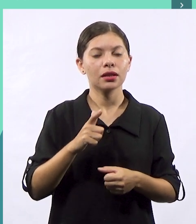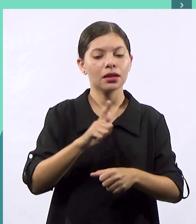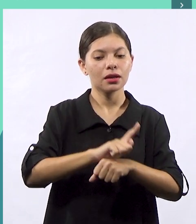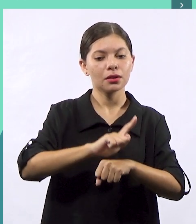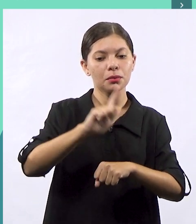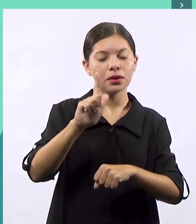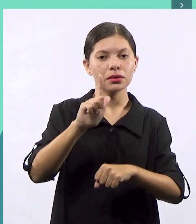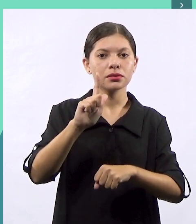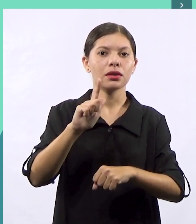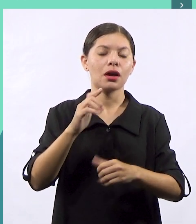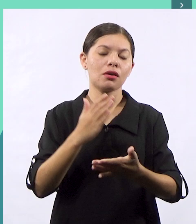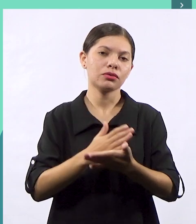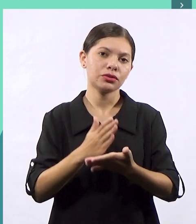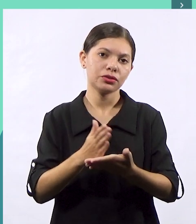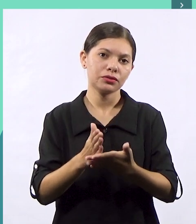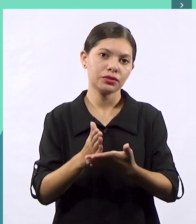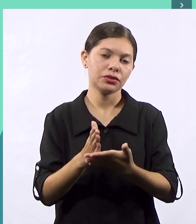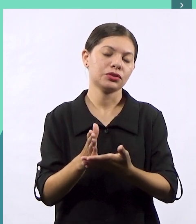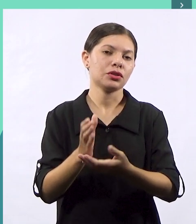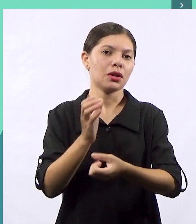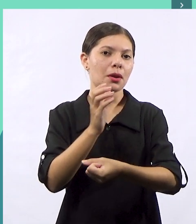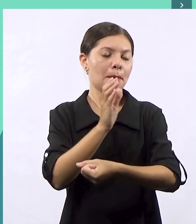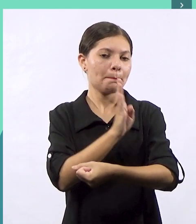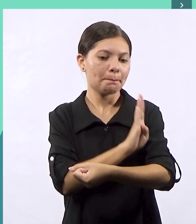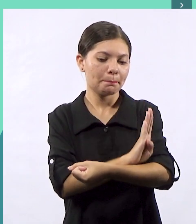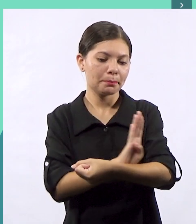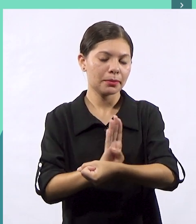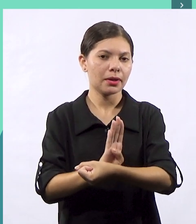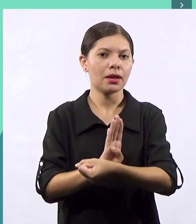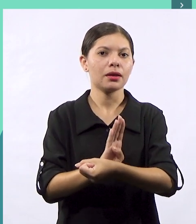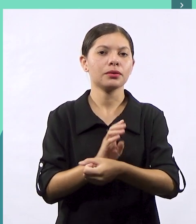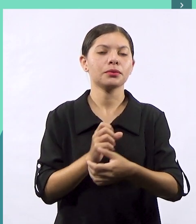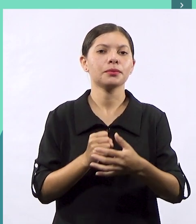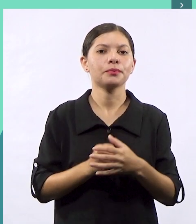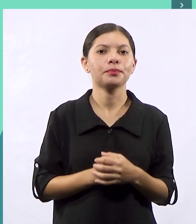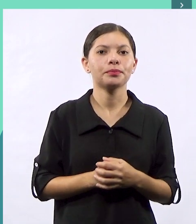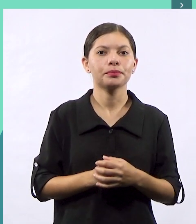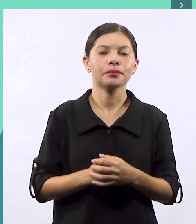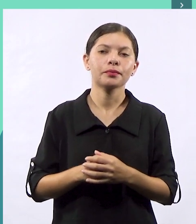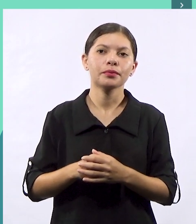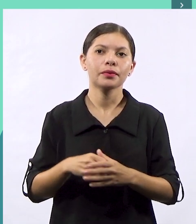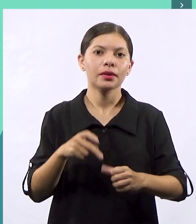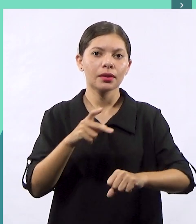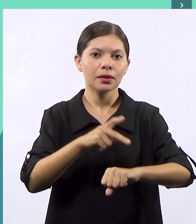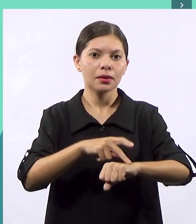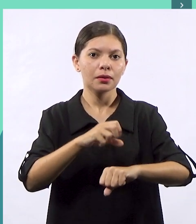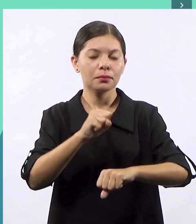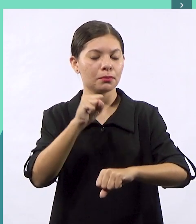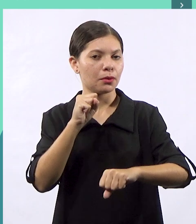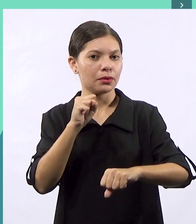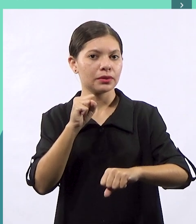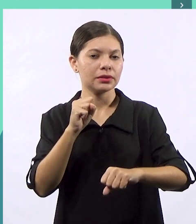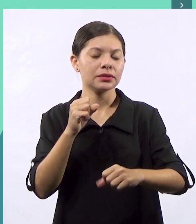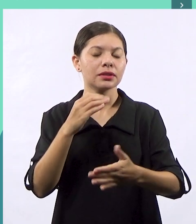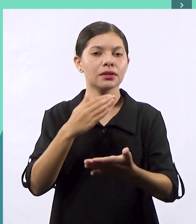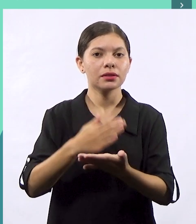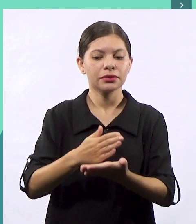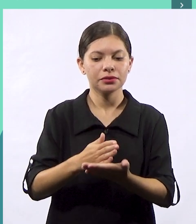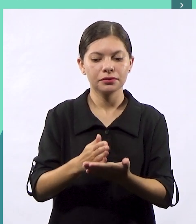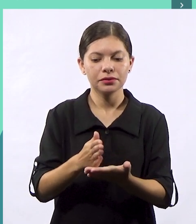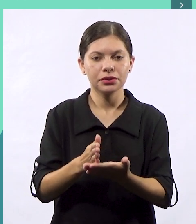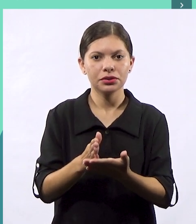em licenciaturas, bacharelados e tecnólogos. Eu tenho a pós-graduação, que se divide